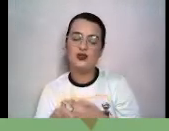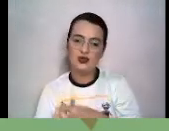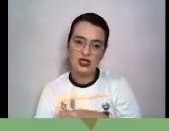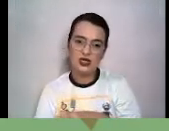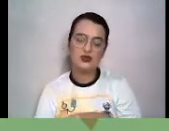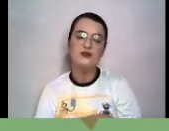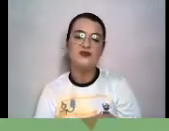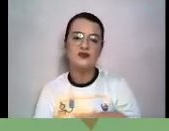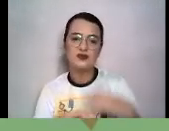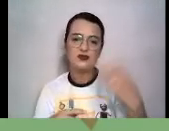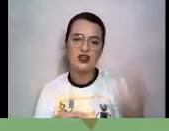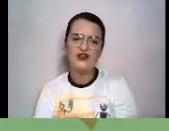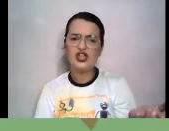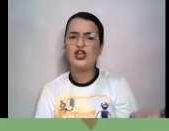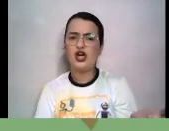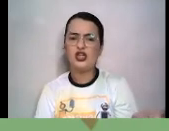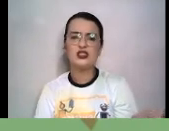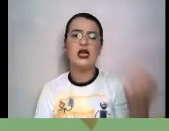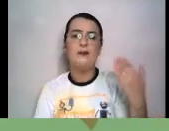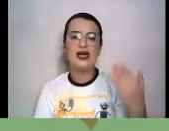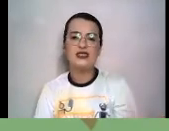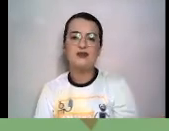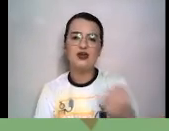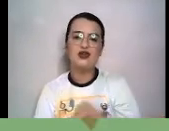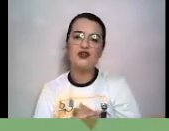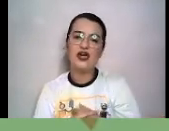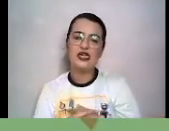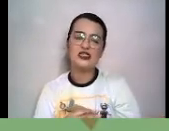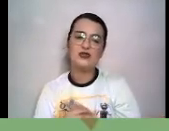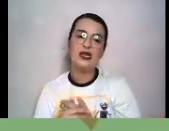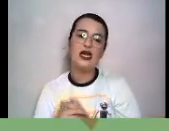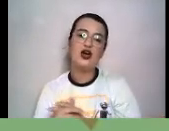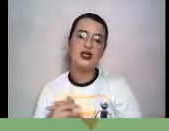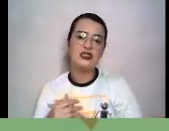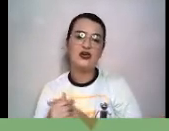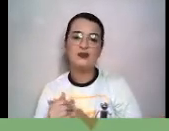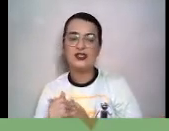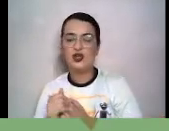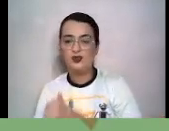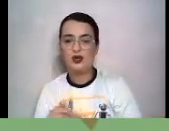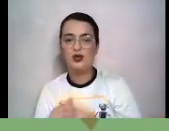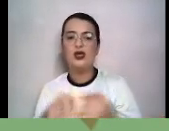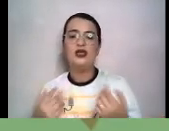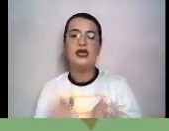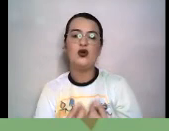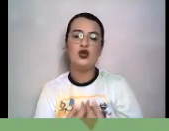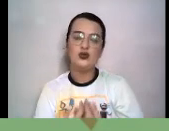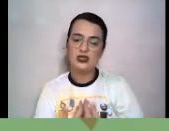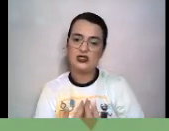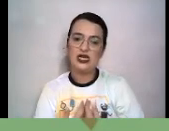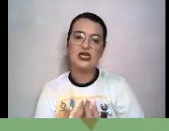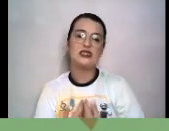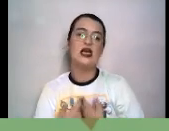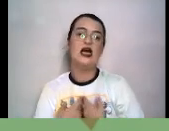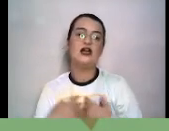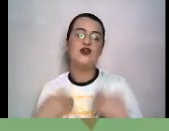Soviética e Reino Unido, vitoriosos, participaram de conferências para reorganizar o espaço europeu de acordo com